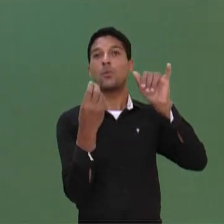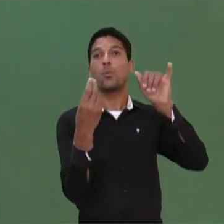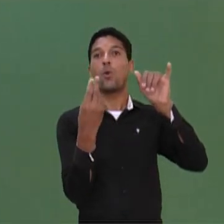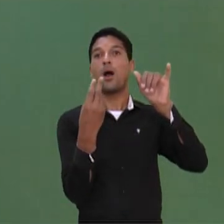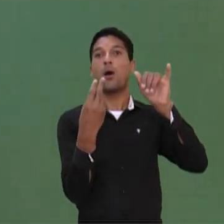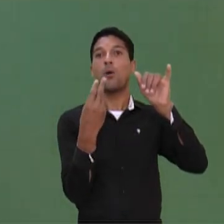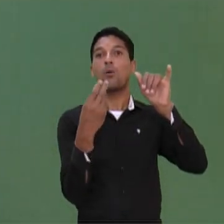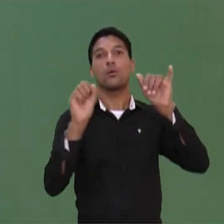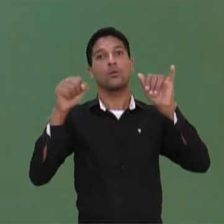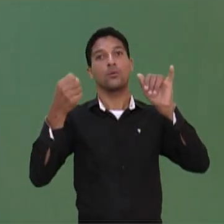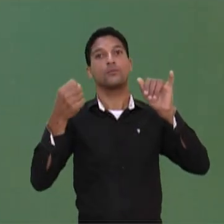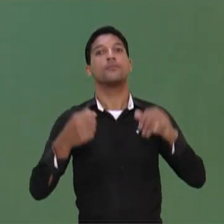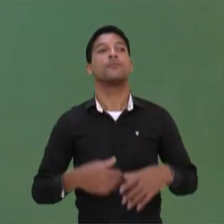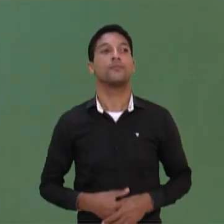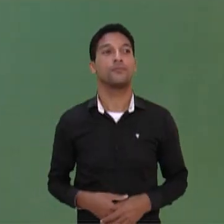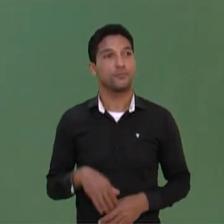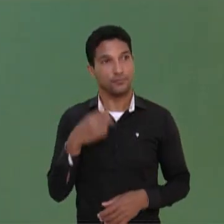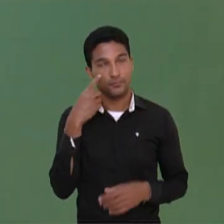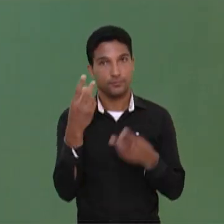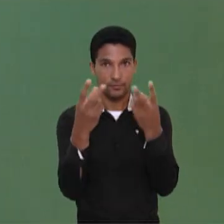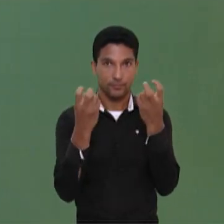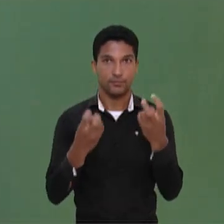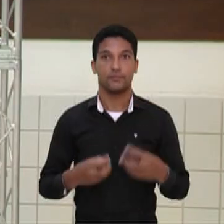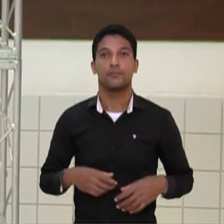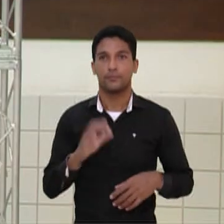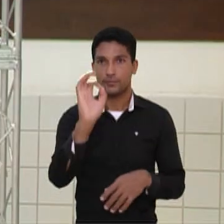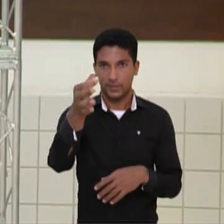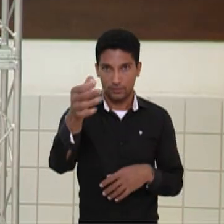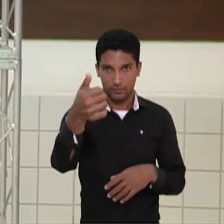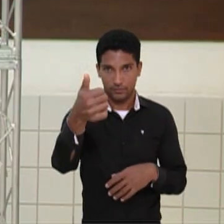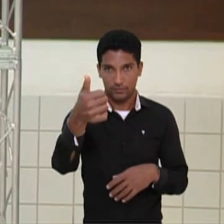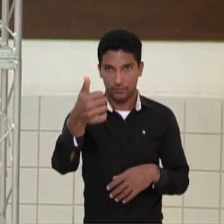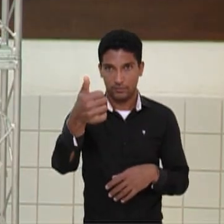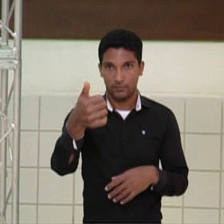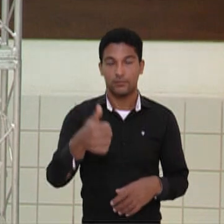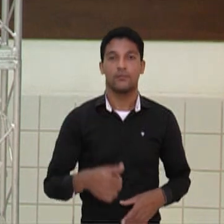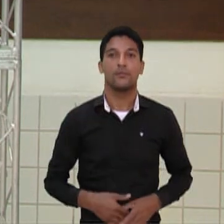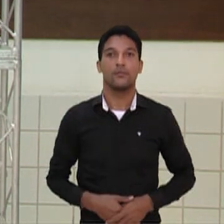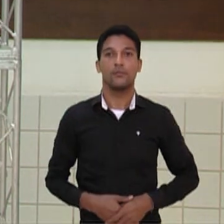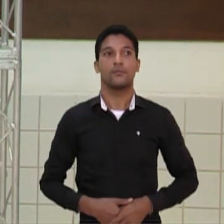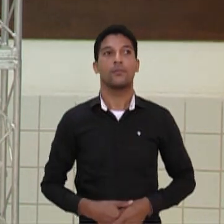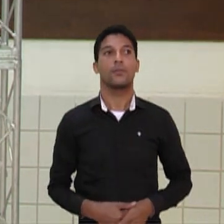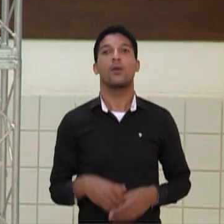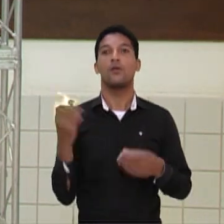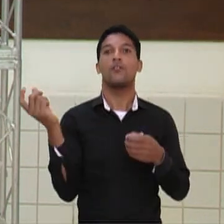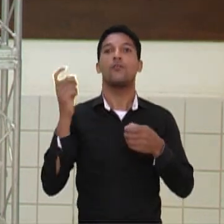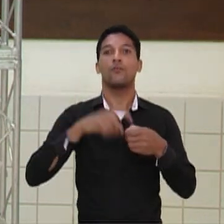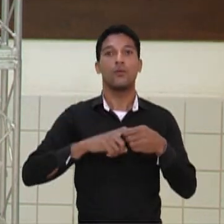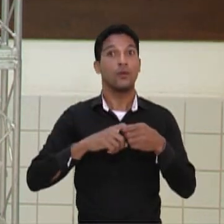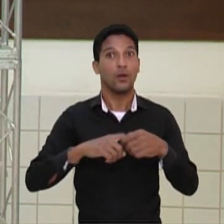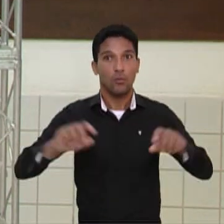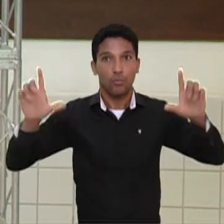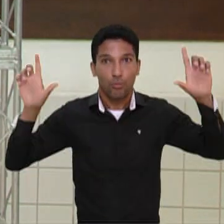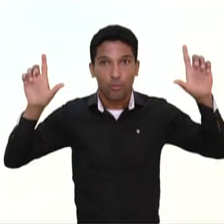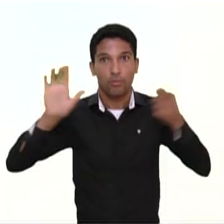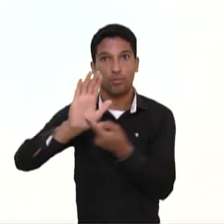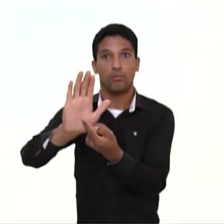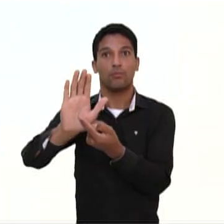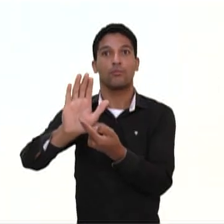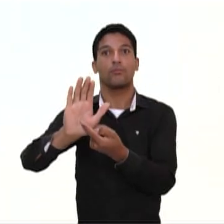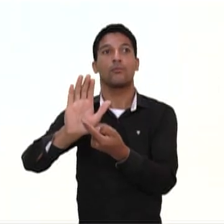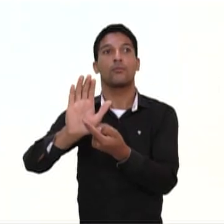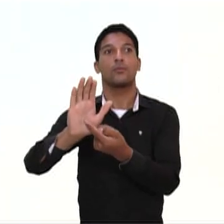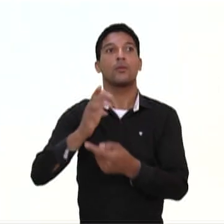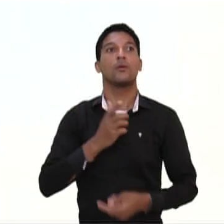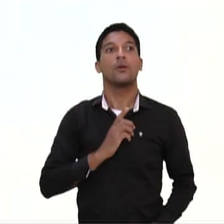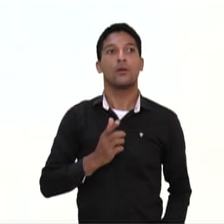coisa, 58 menos 50. Certinho, gente? Então, voltando aqui com a apresentação, tenho